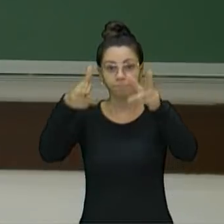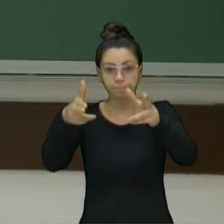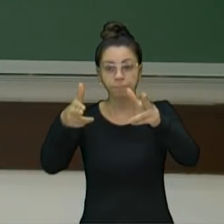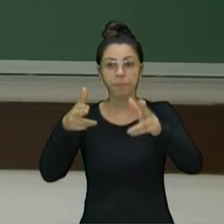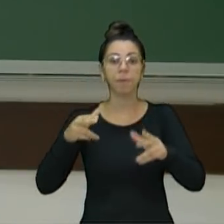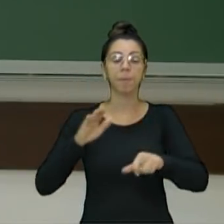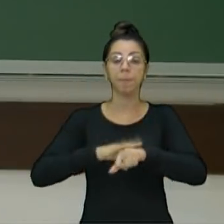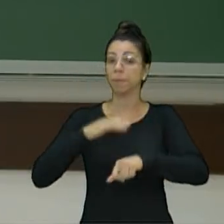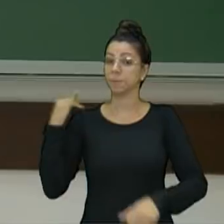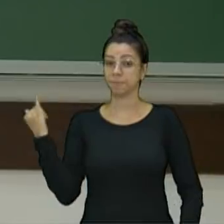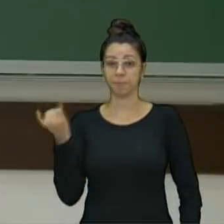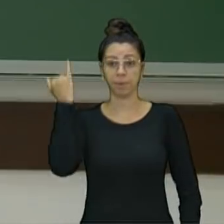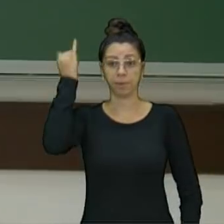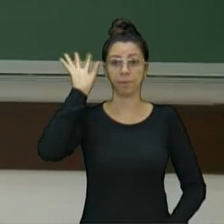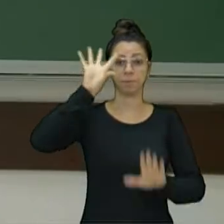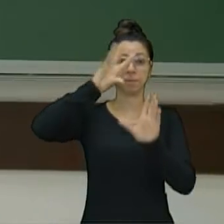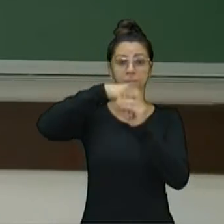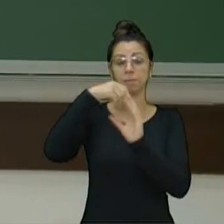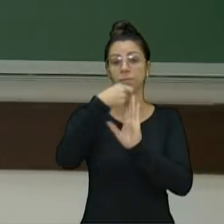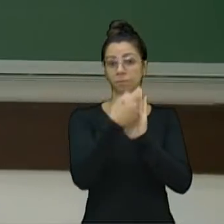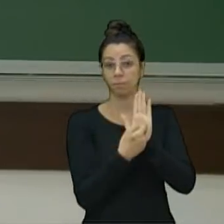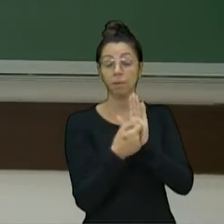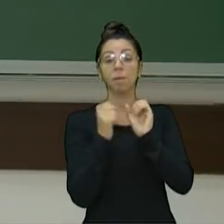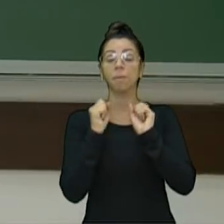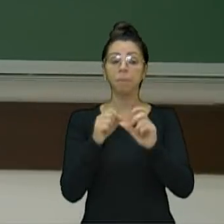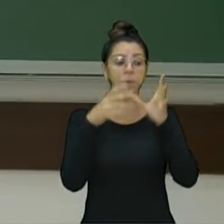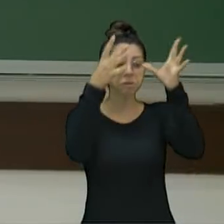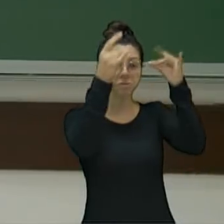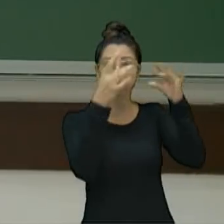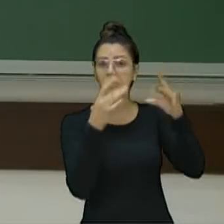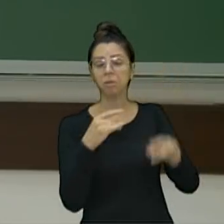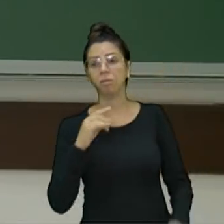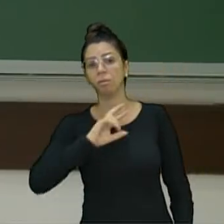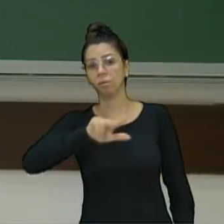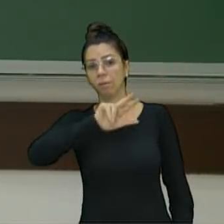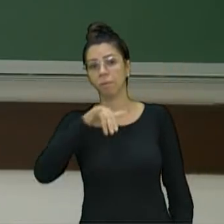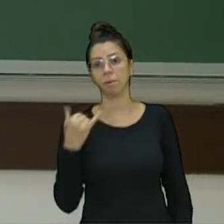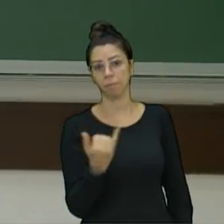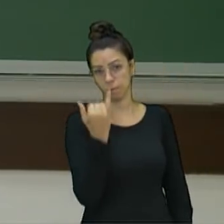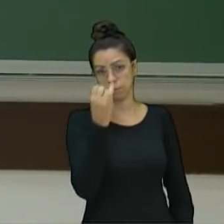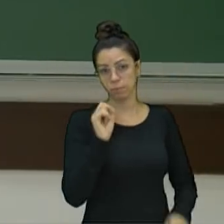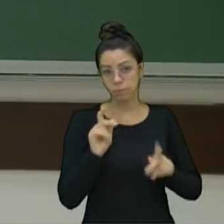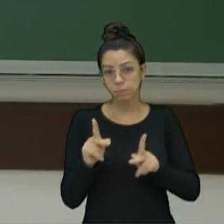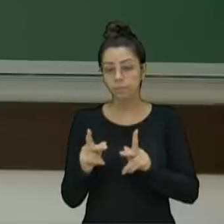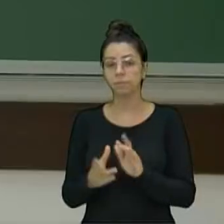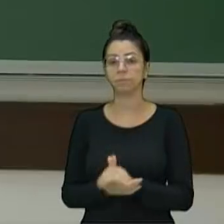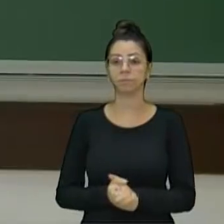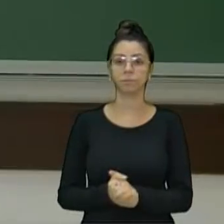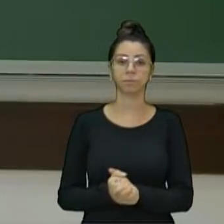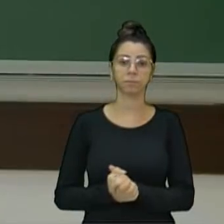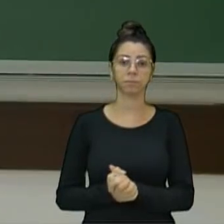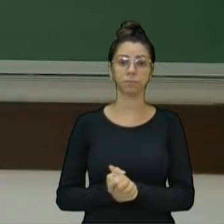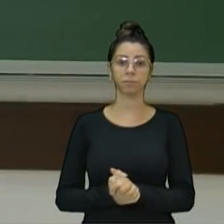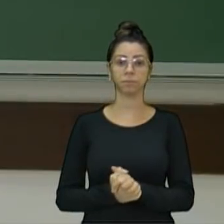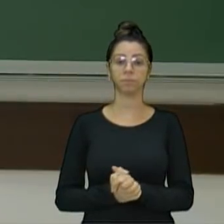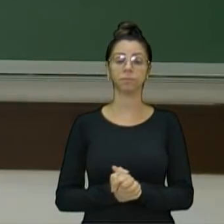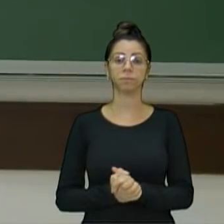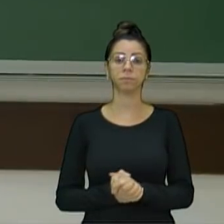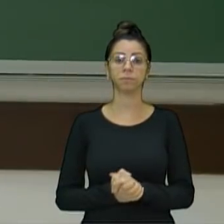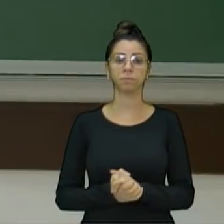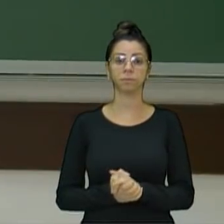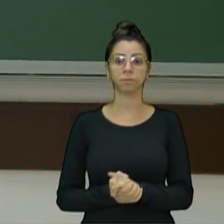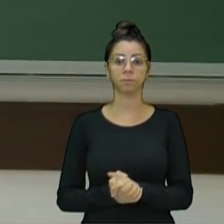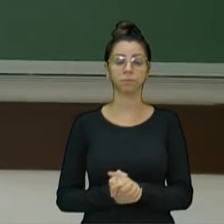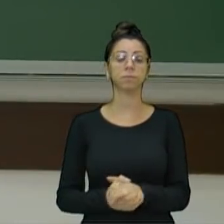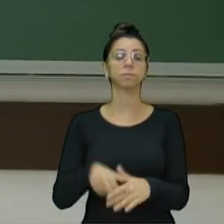mais importante no texto. Pode deixar de fora os detalhes que não são importantes. E ressaltando então, reforçando,